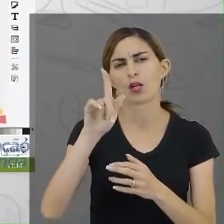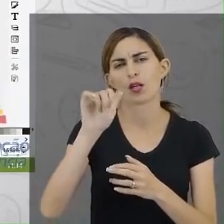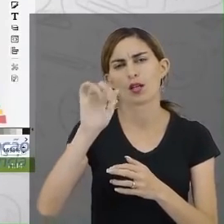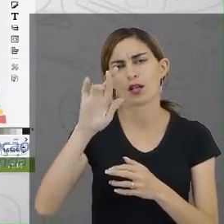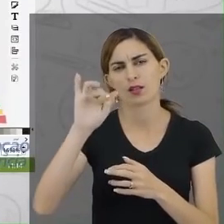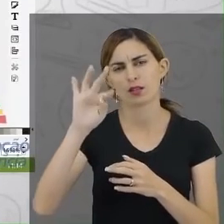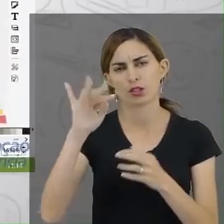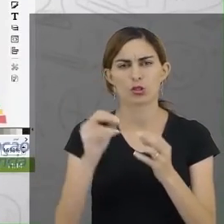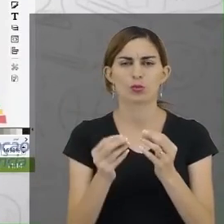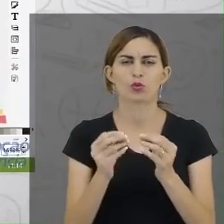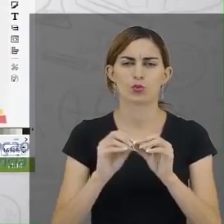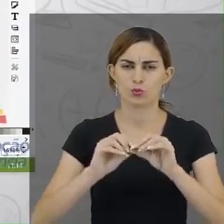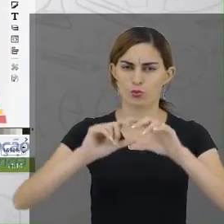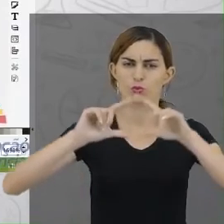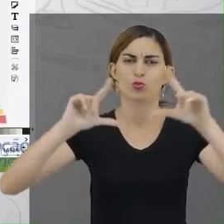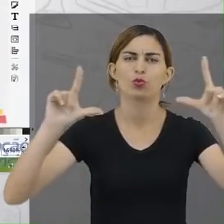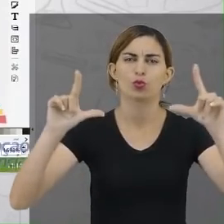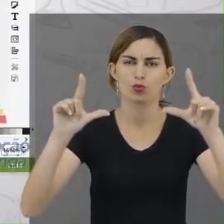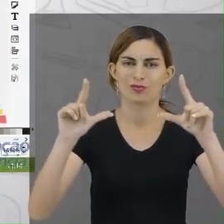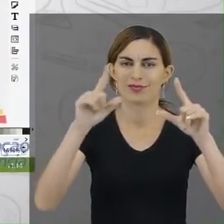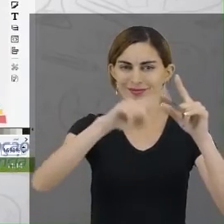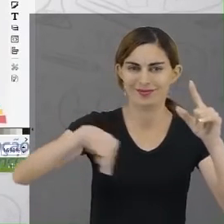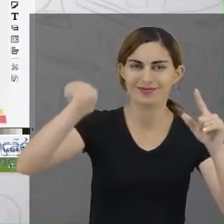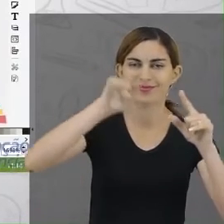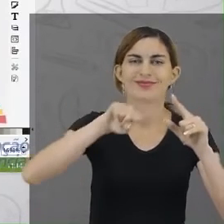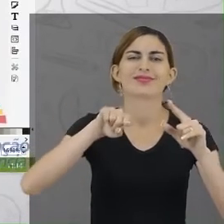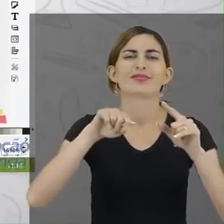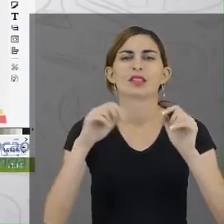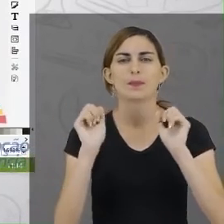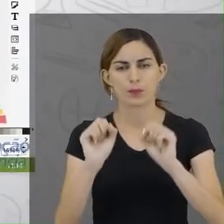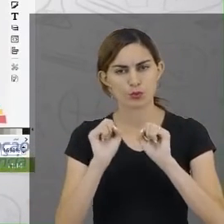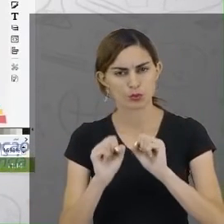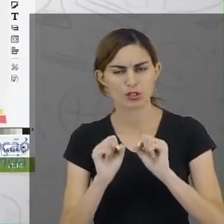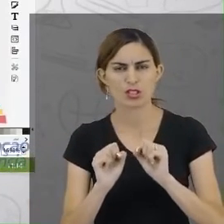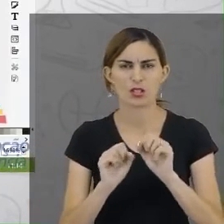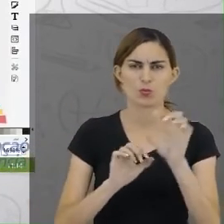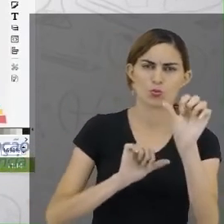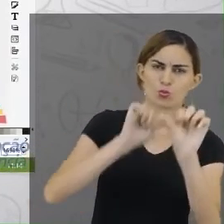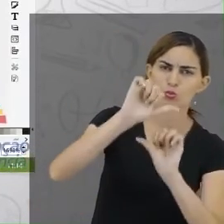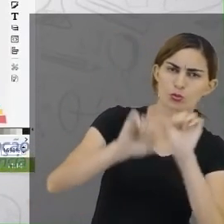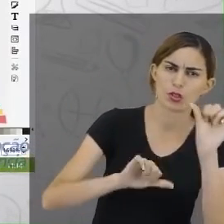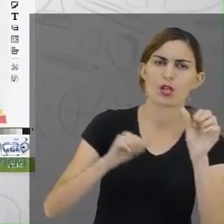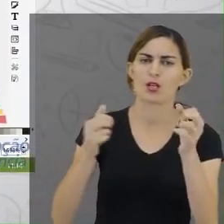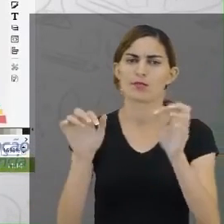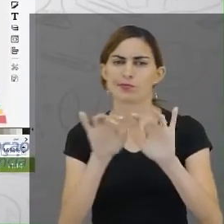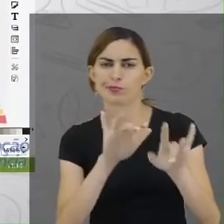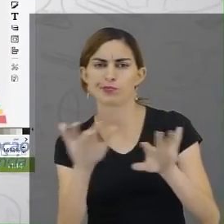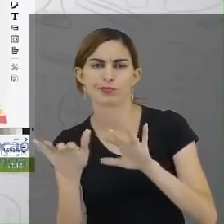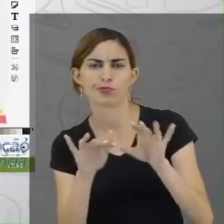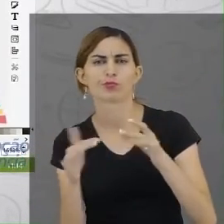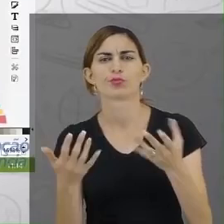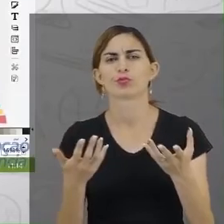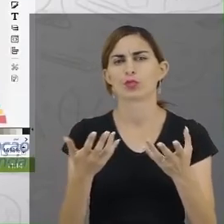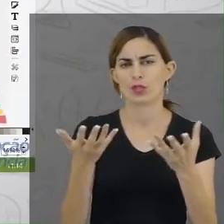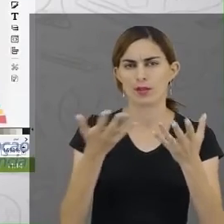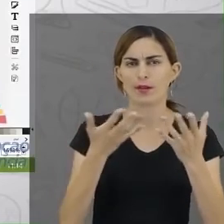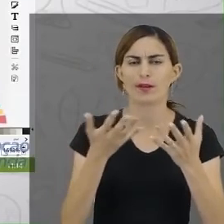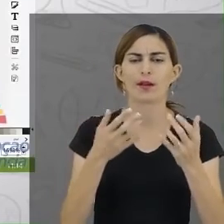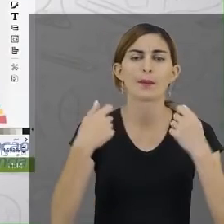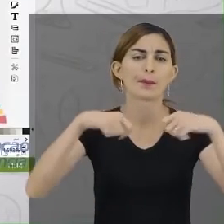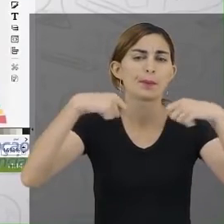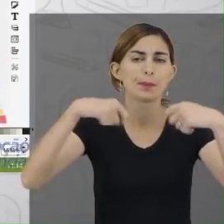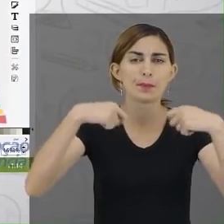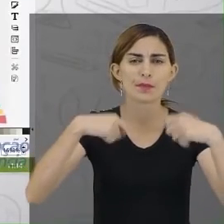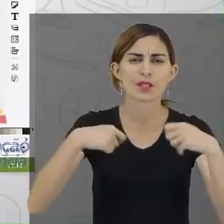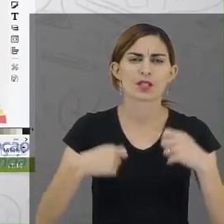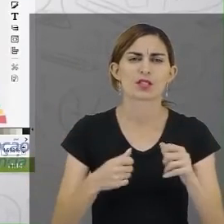algoritmo otimizado para criações de círculos. Para podermos mexer nele e transformarmos na forma que